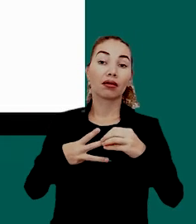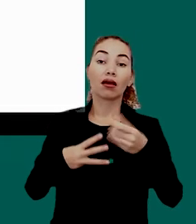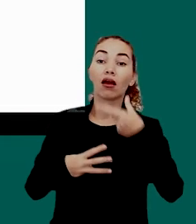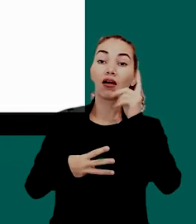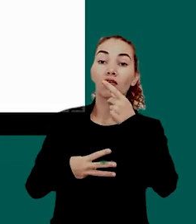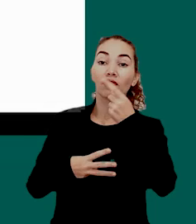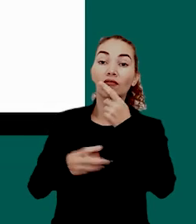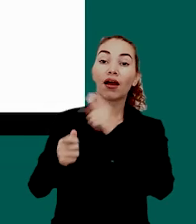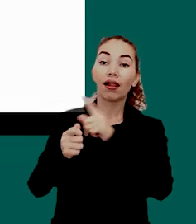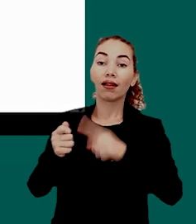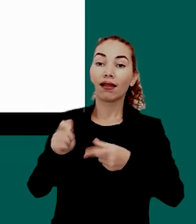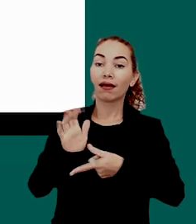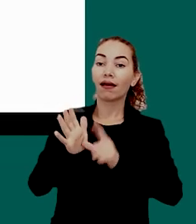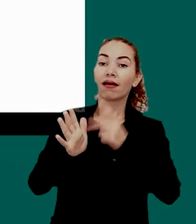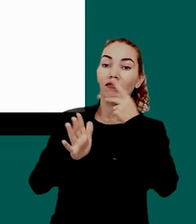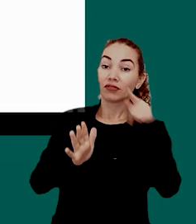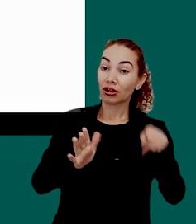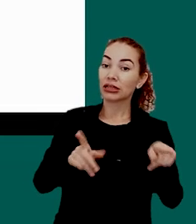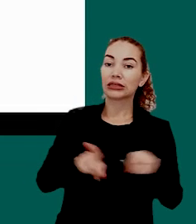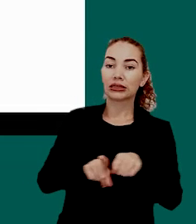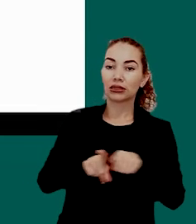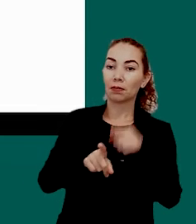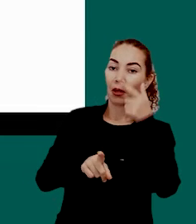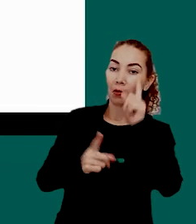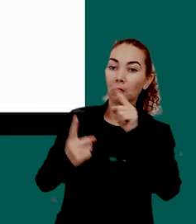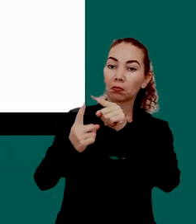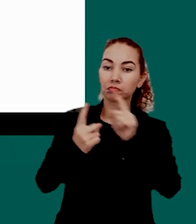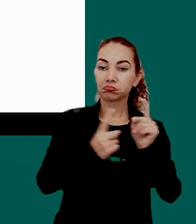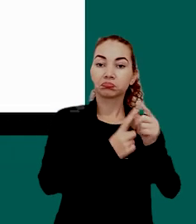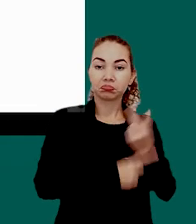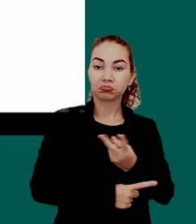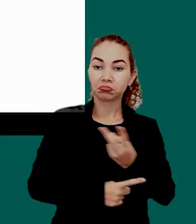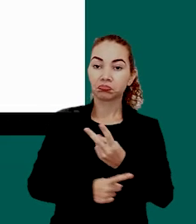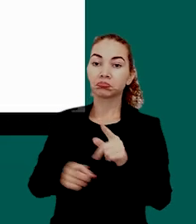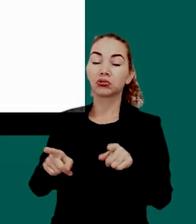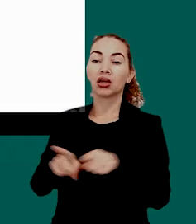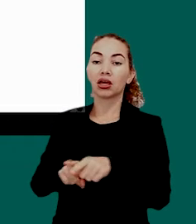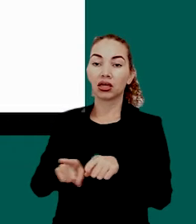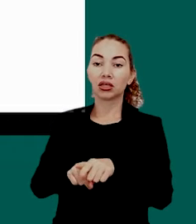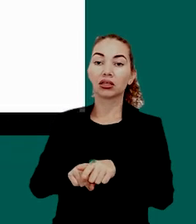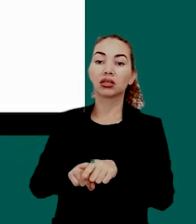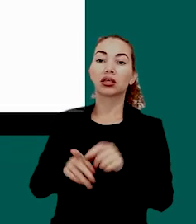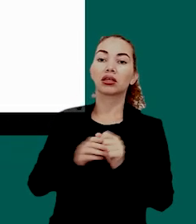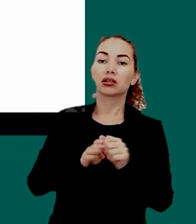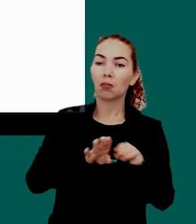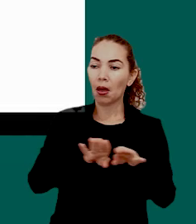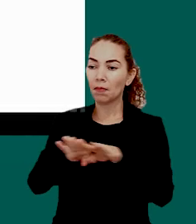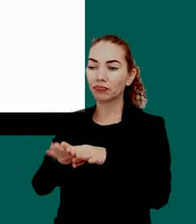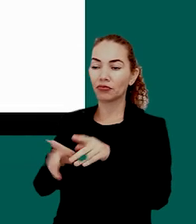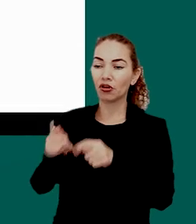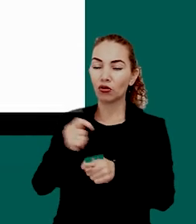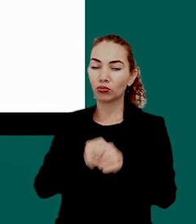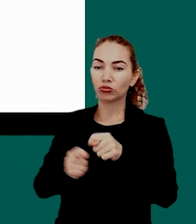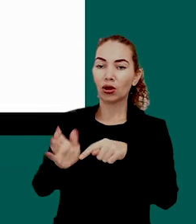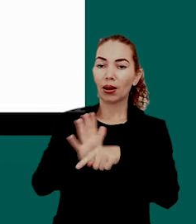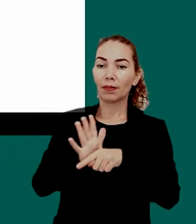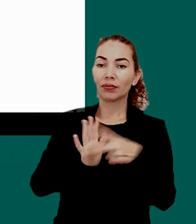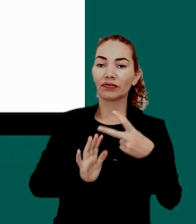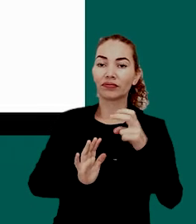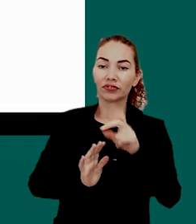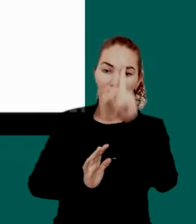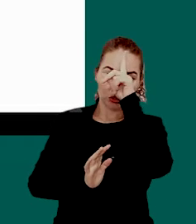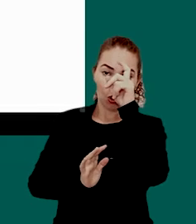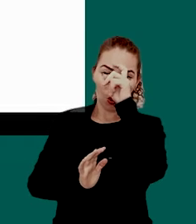Oxford AstraZeneca, a Sputnik V também conseguiu alcançar, e um estudo duplo cego, randomizado, né, controlado, em 25 hospitais